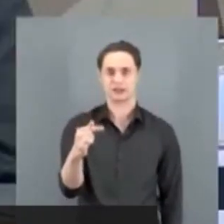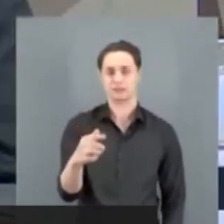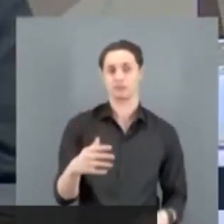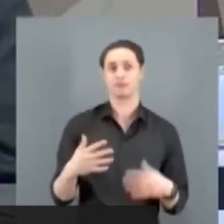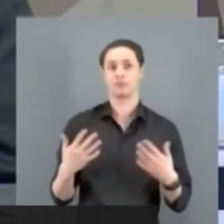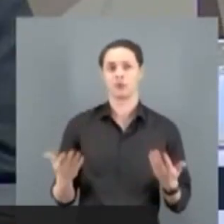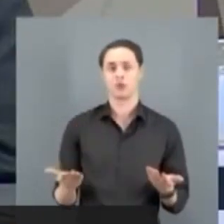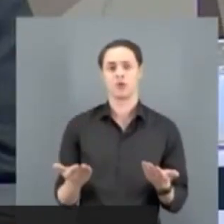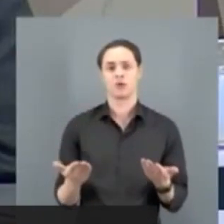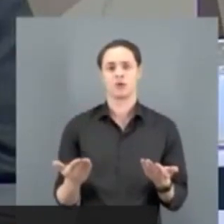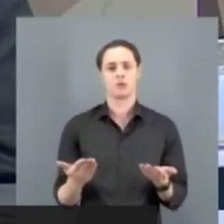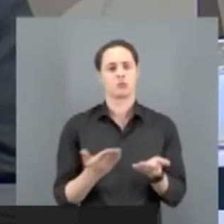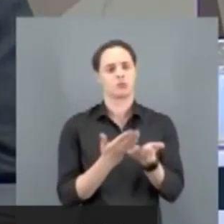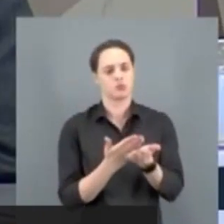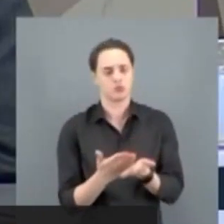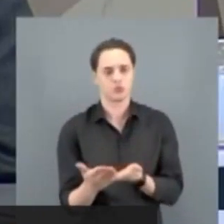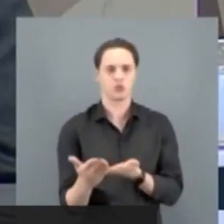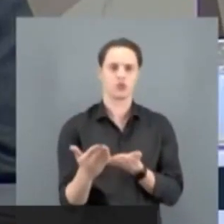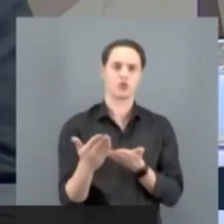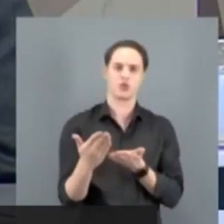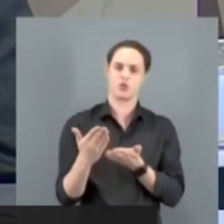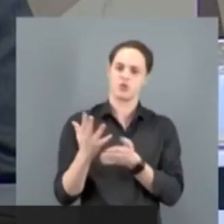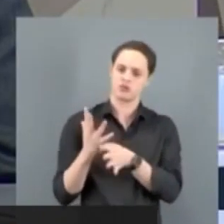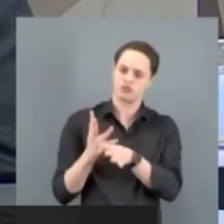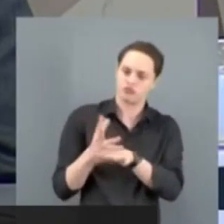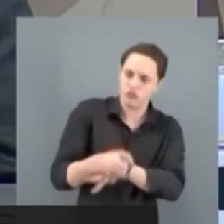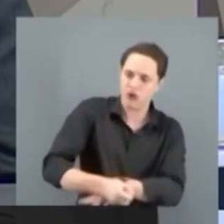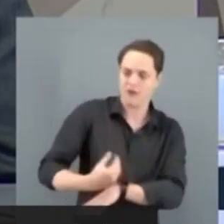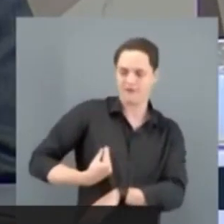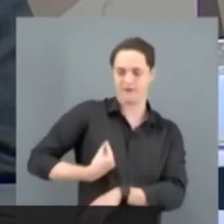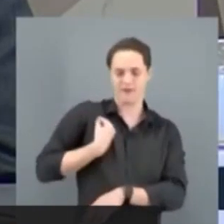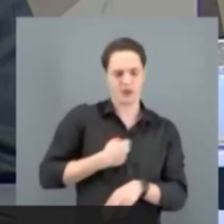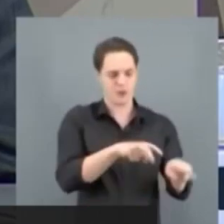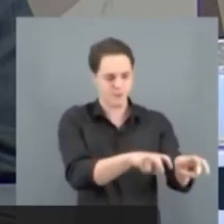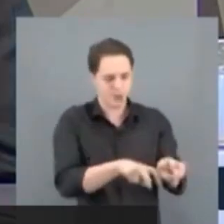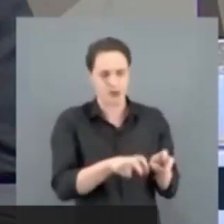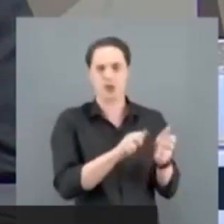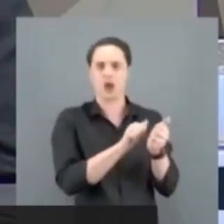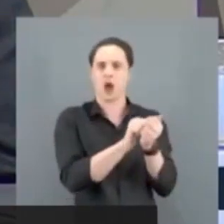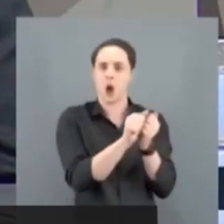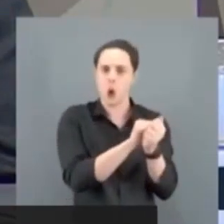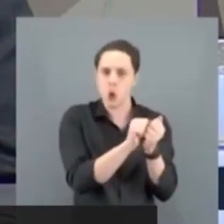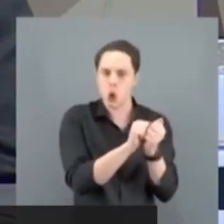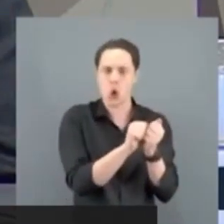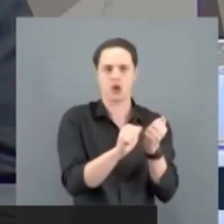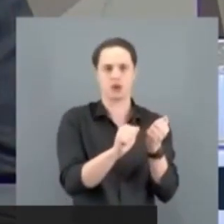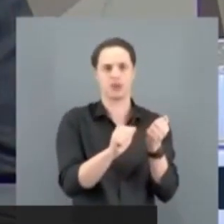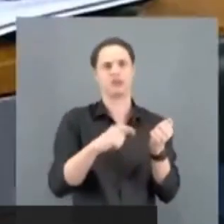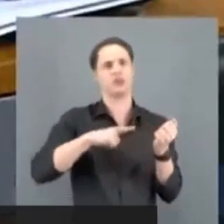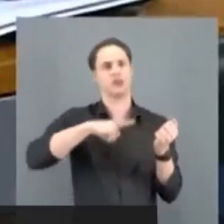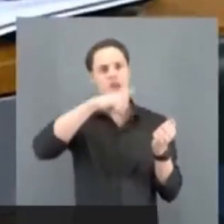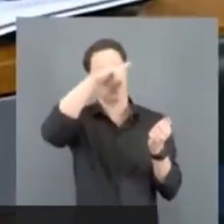1977 e começou a vida com poucos hectares, plantando arroz, na dificuldade.